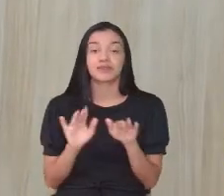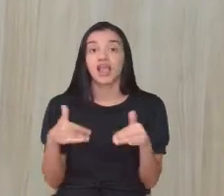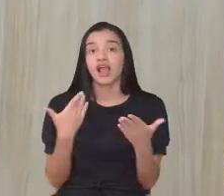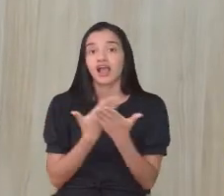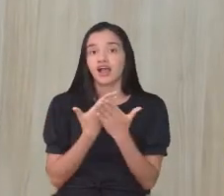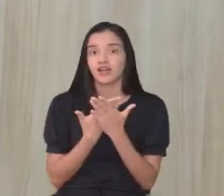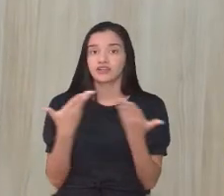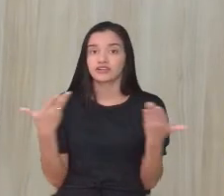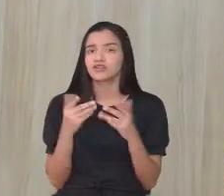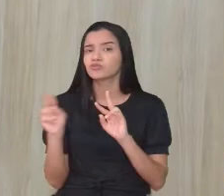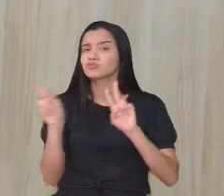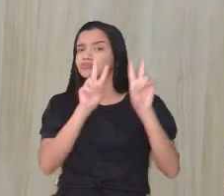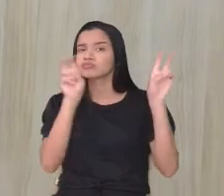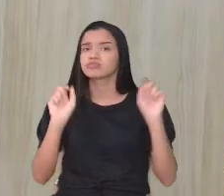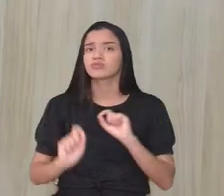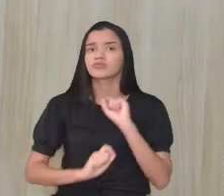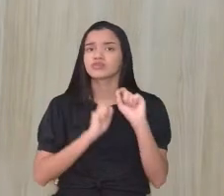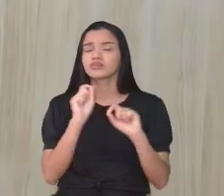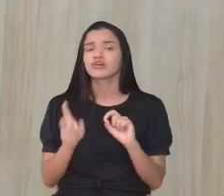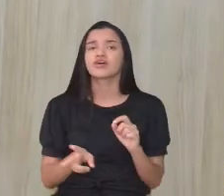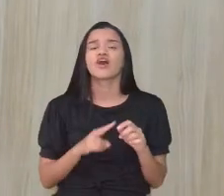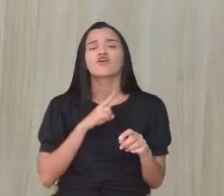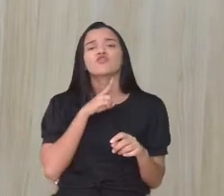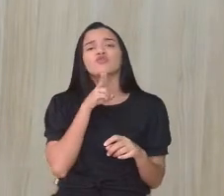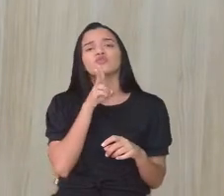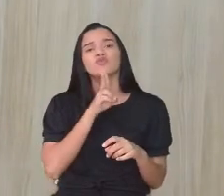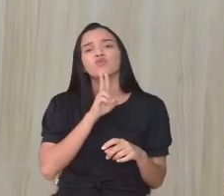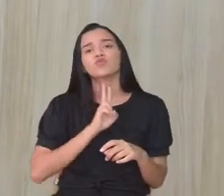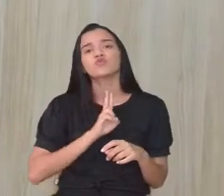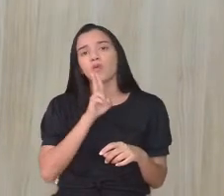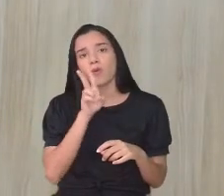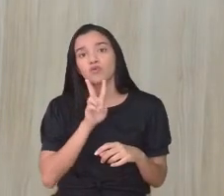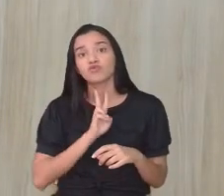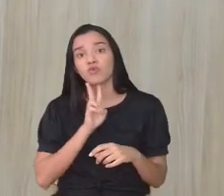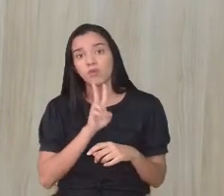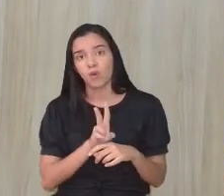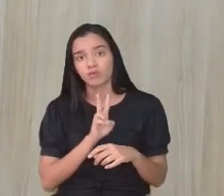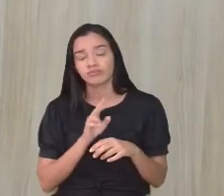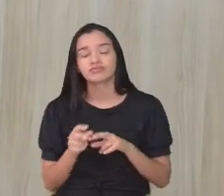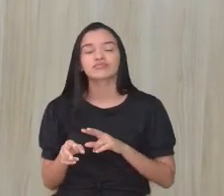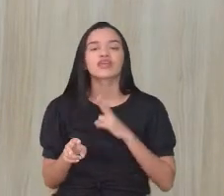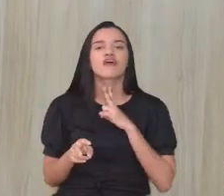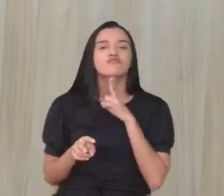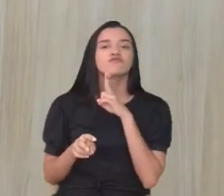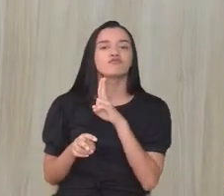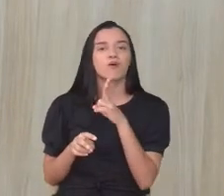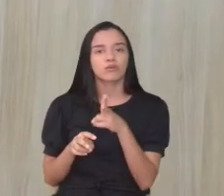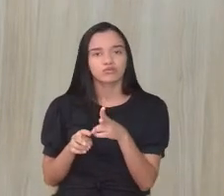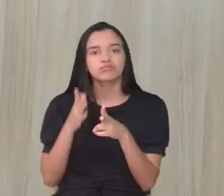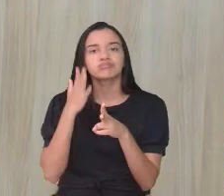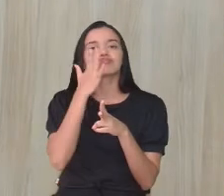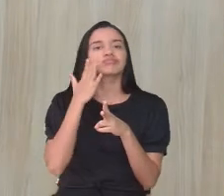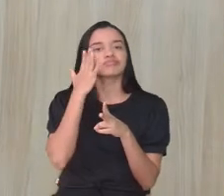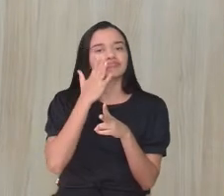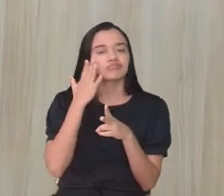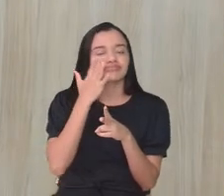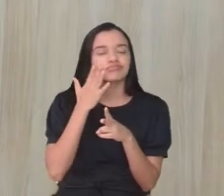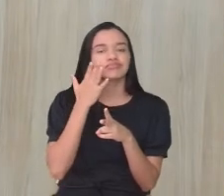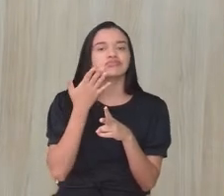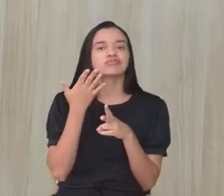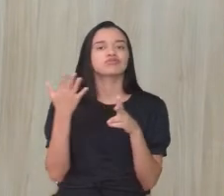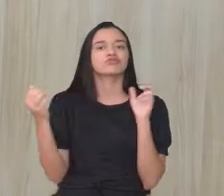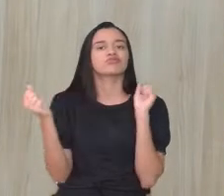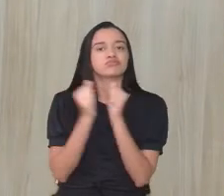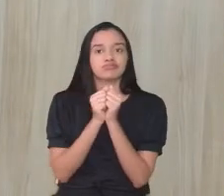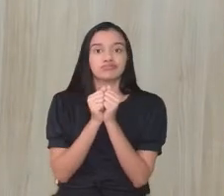de hoje é sobre vozes do discurso. A gente sempre brinca aí, a professora Camille, que são vozes da nossa cabeça misturada com vozes